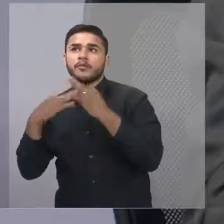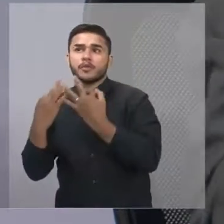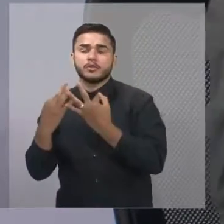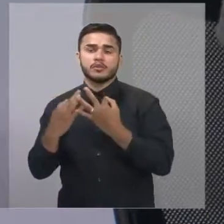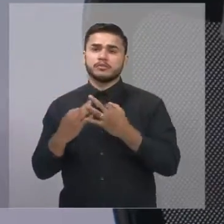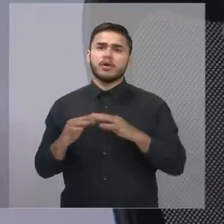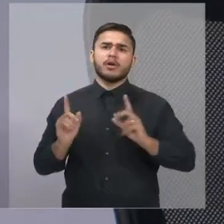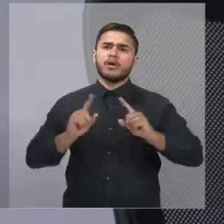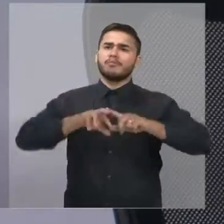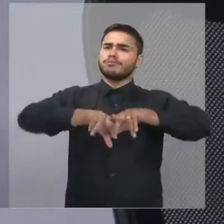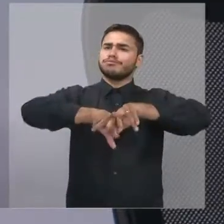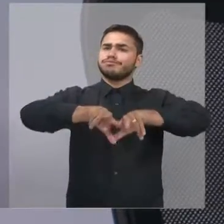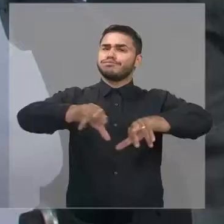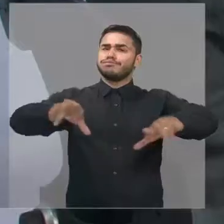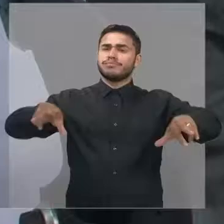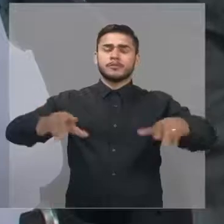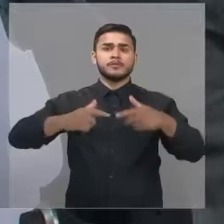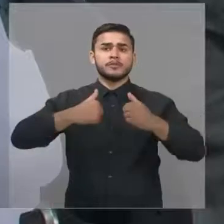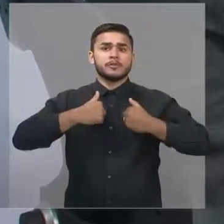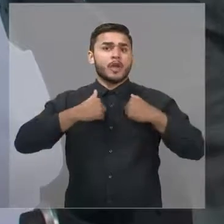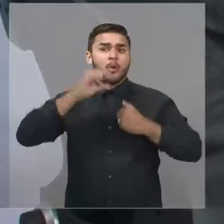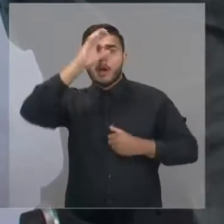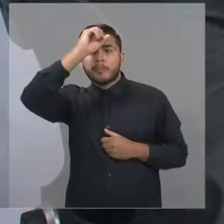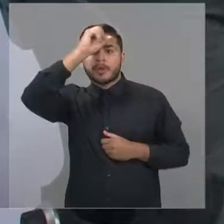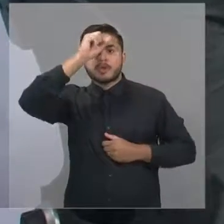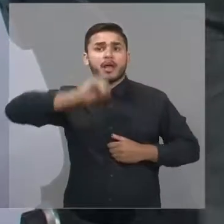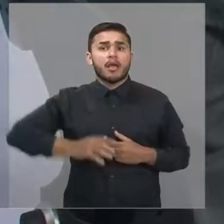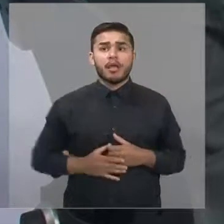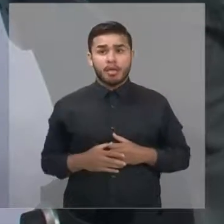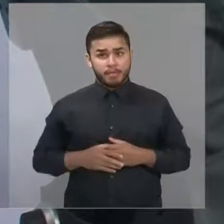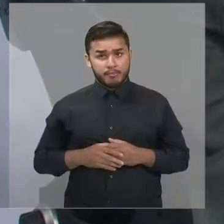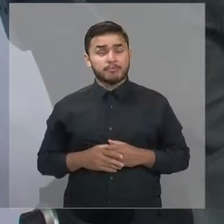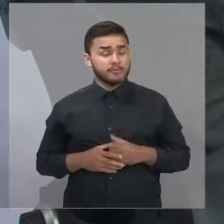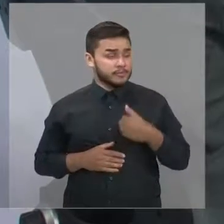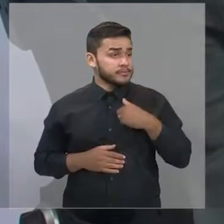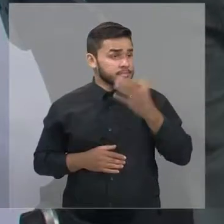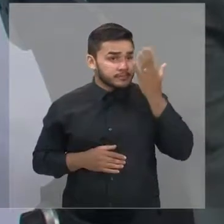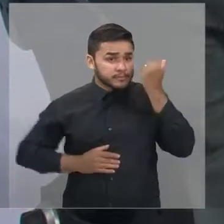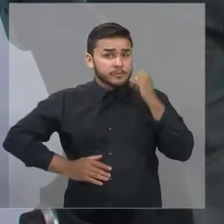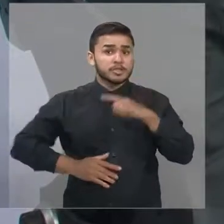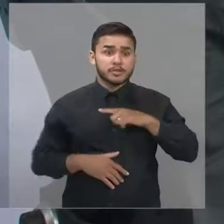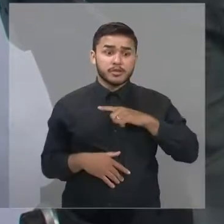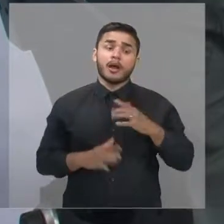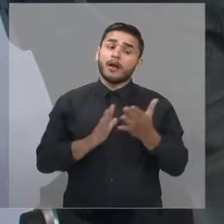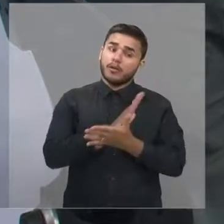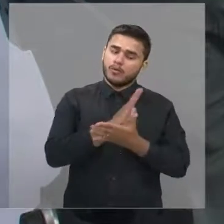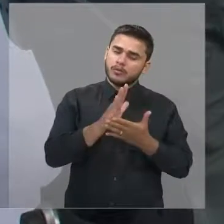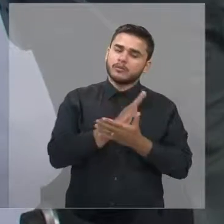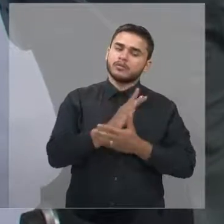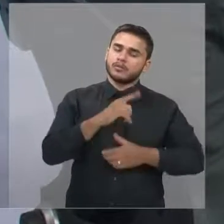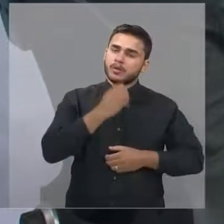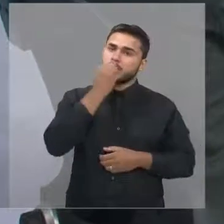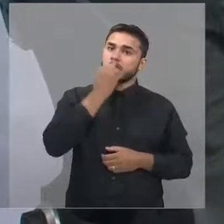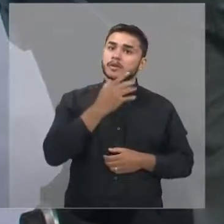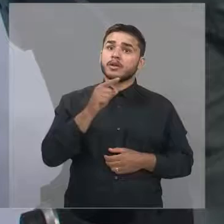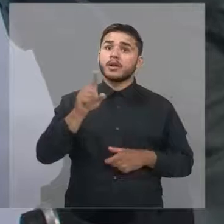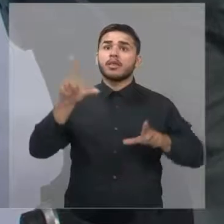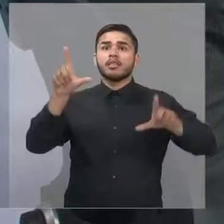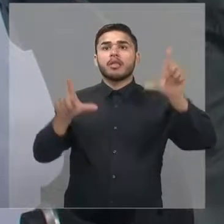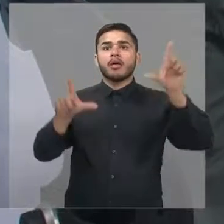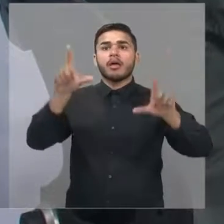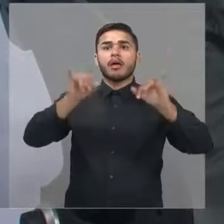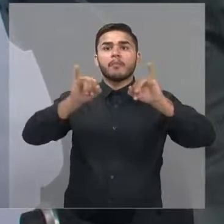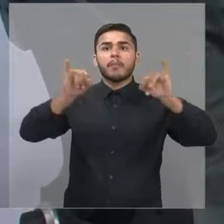São múltiplos. Essa talvez é a grande questão que a gente tem na sociedade brasileira, que alguns espaços atuam de uma forma muito forte. A